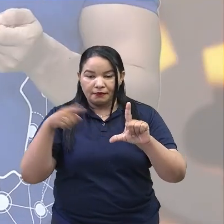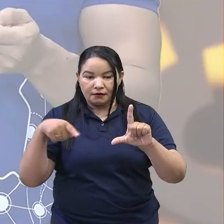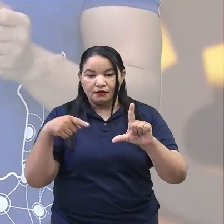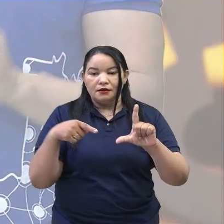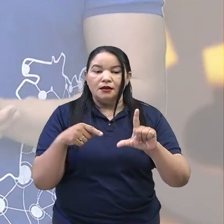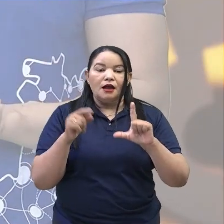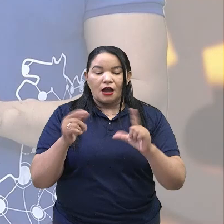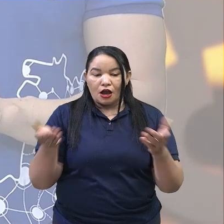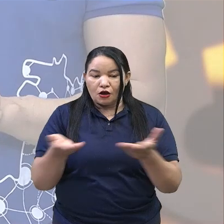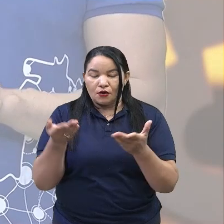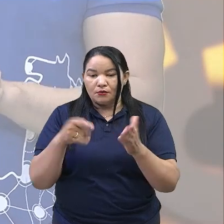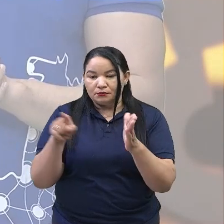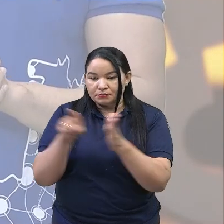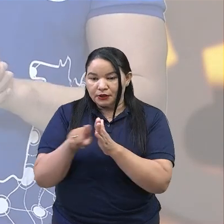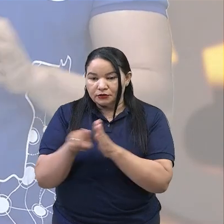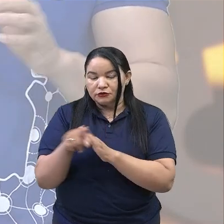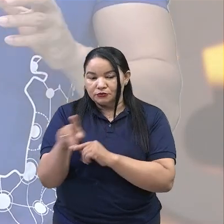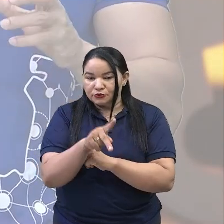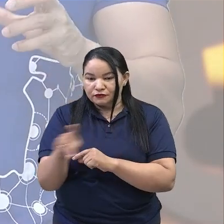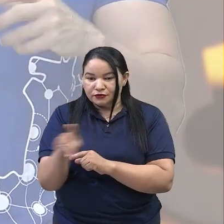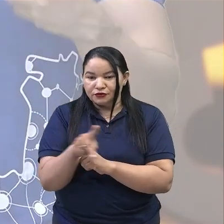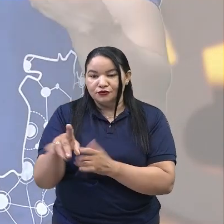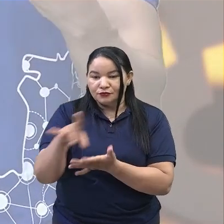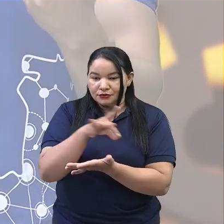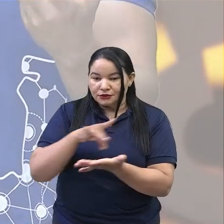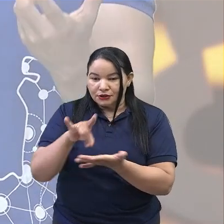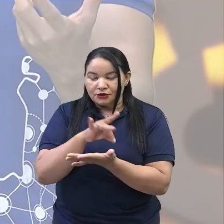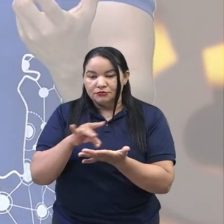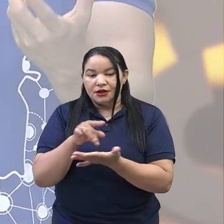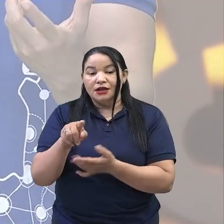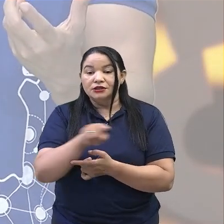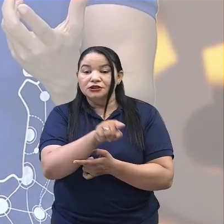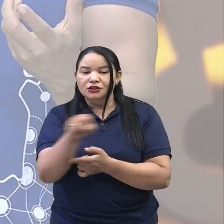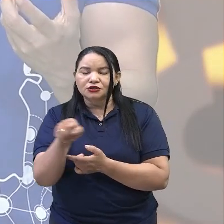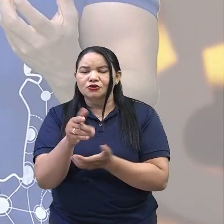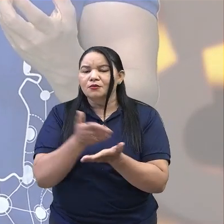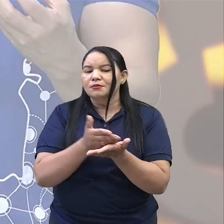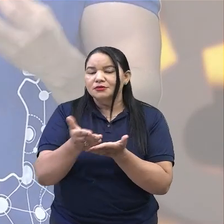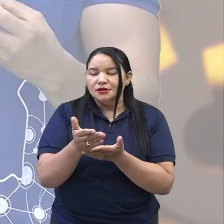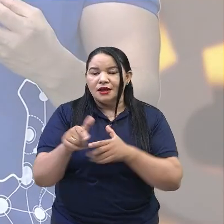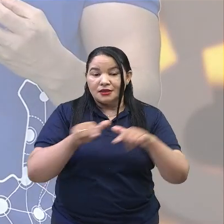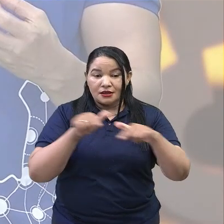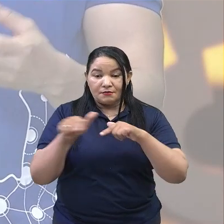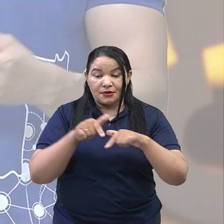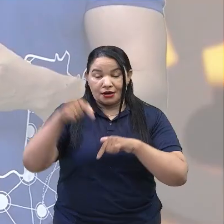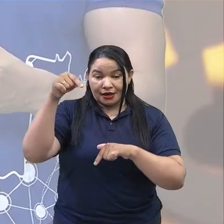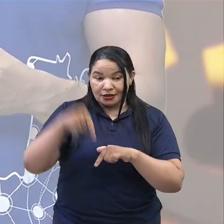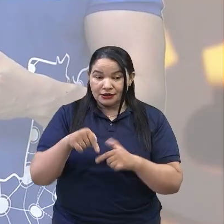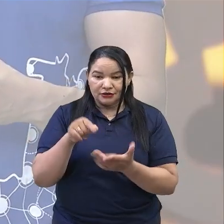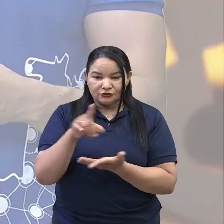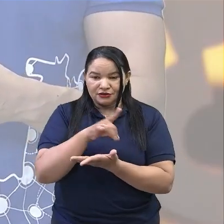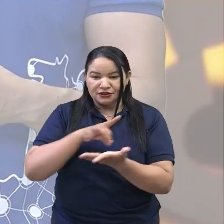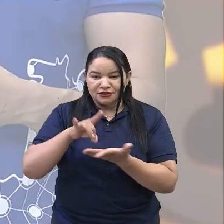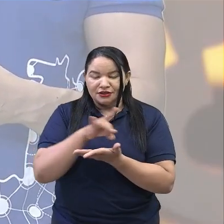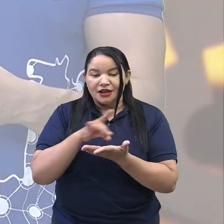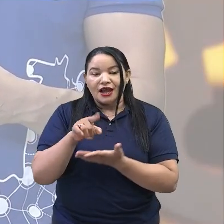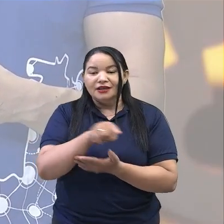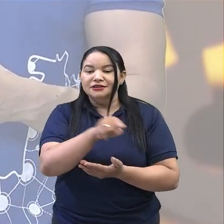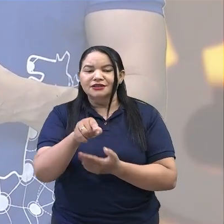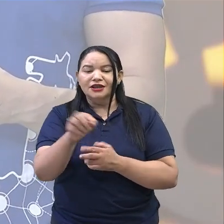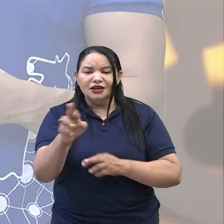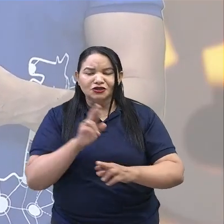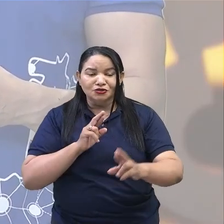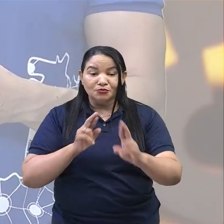uma pergunta para os professores do Centro de Mídias, que é quando eles começaram a trabalhar aqui no Centro de Mídias, e a partir da